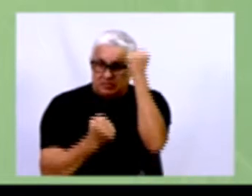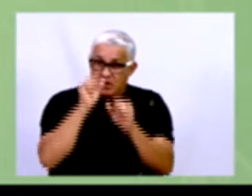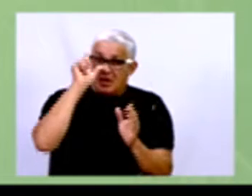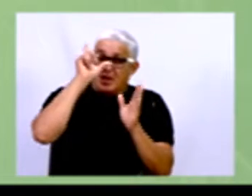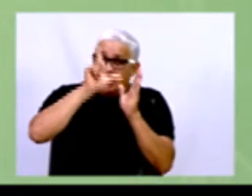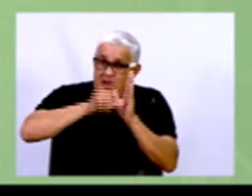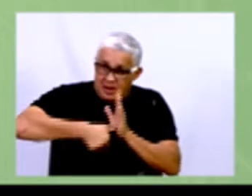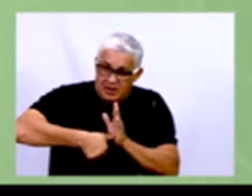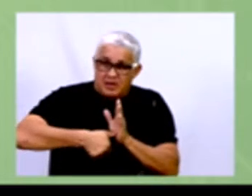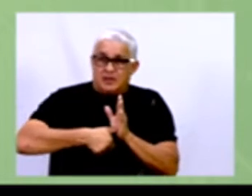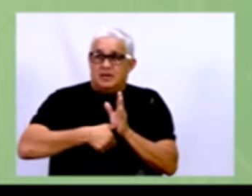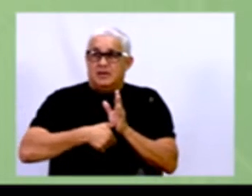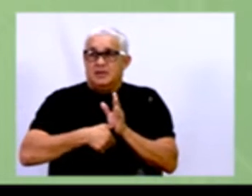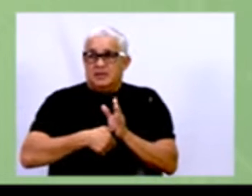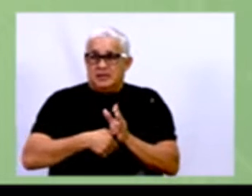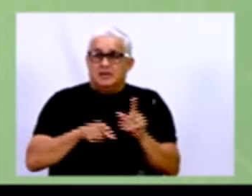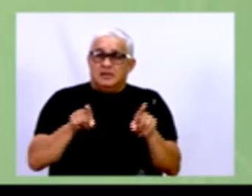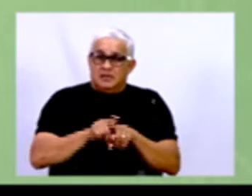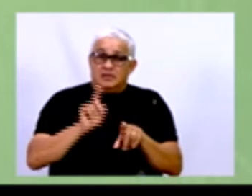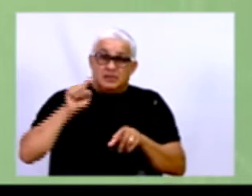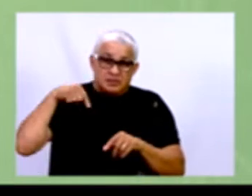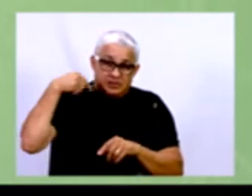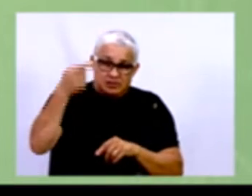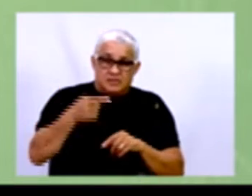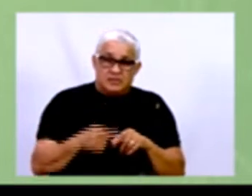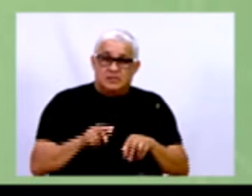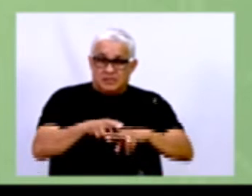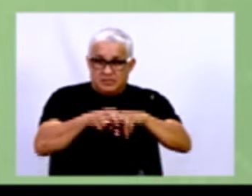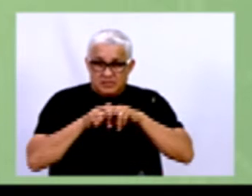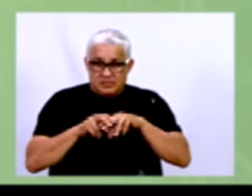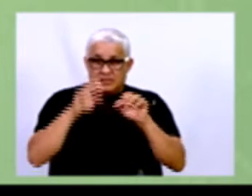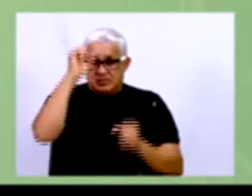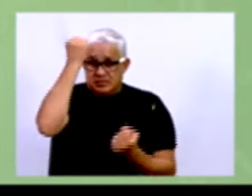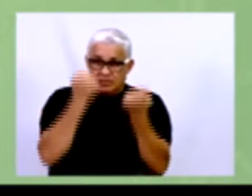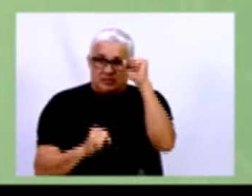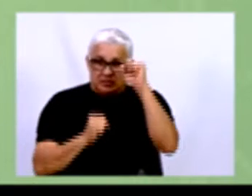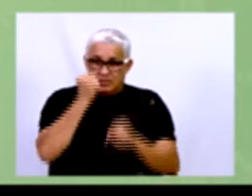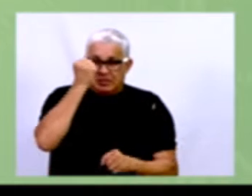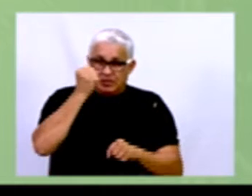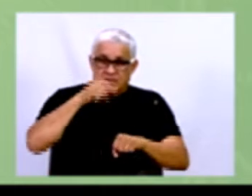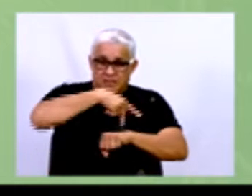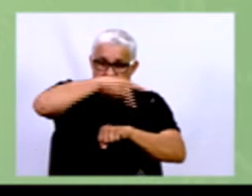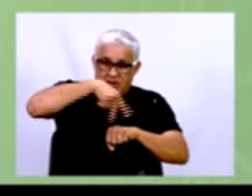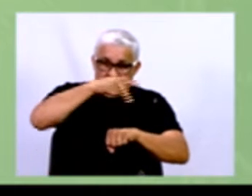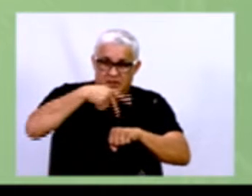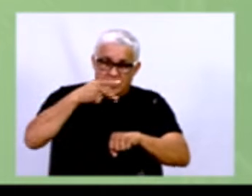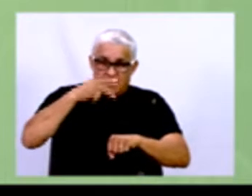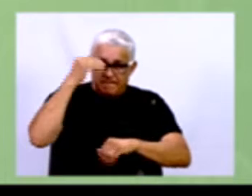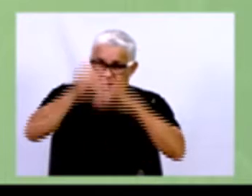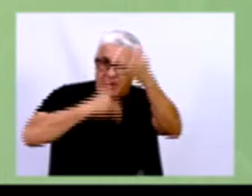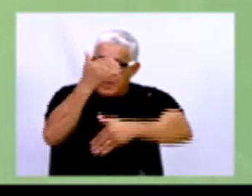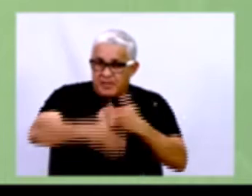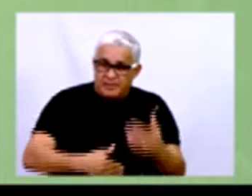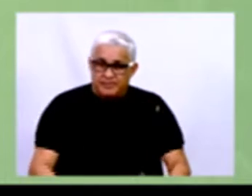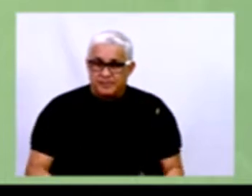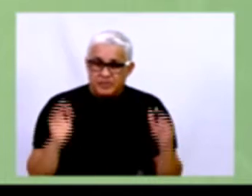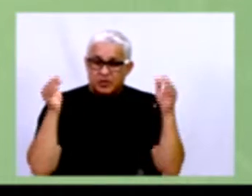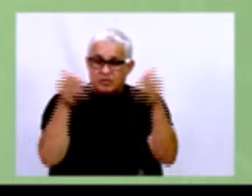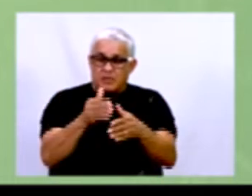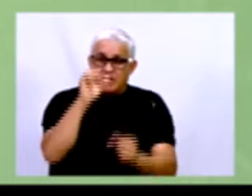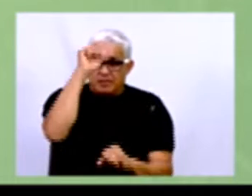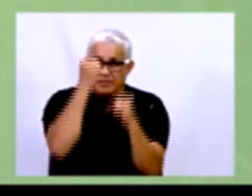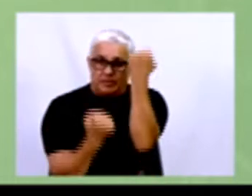tardio, indireto e consequente da industrialização dos países desenvolvidos. Esse foco na